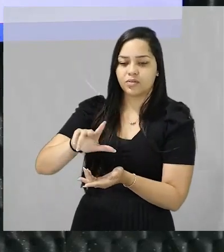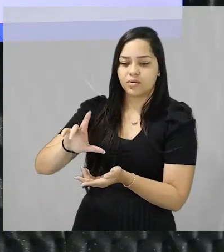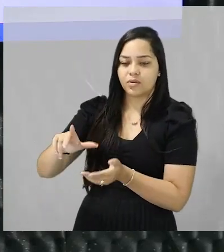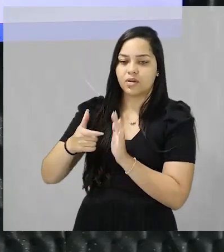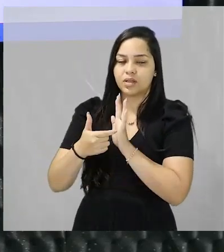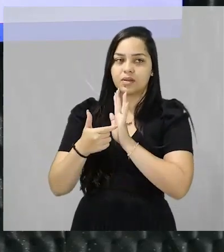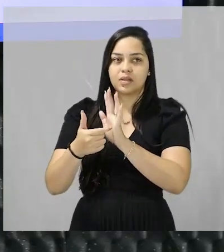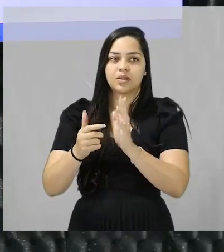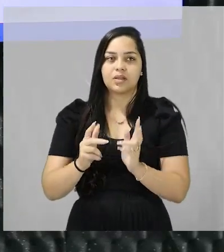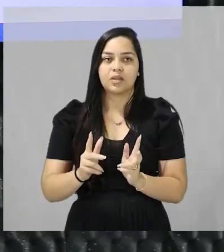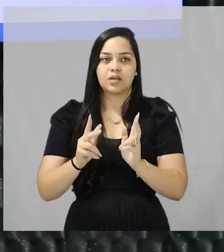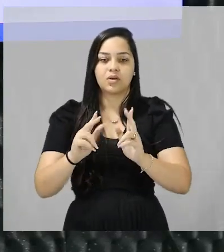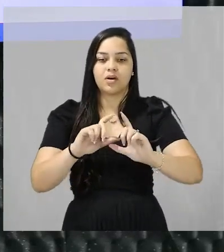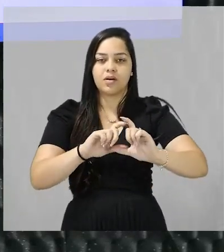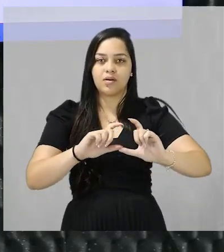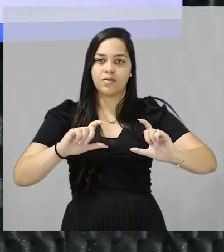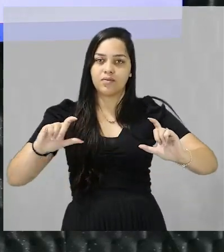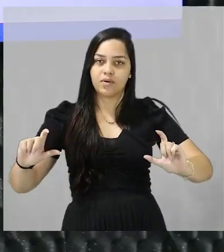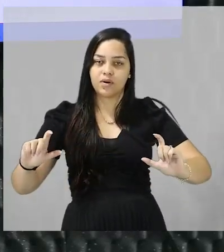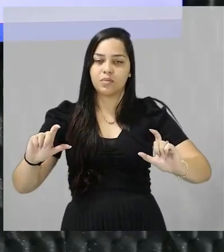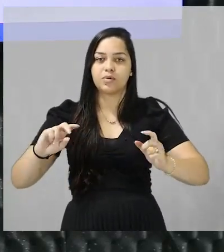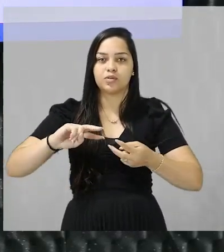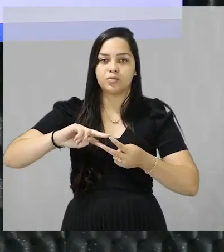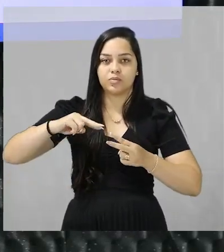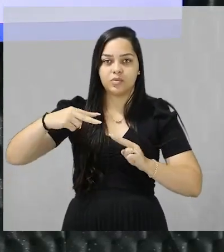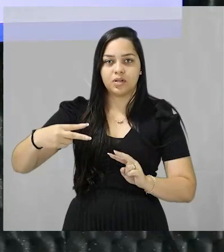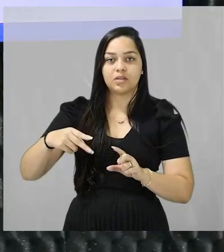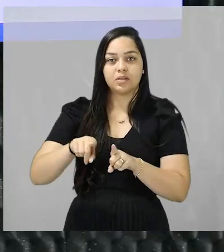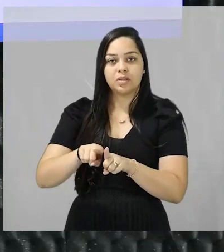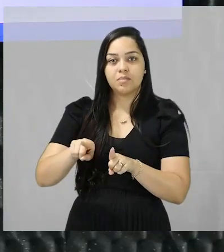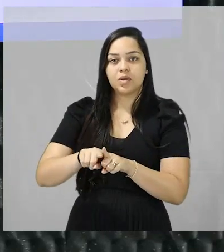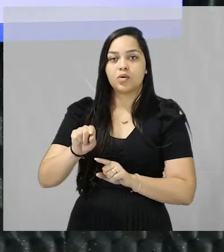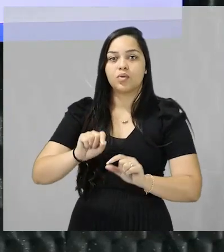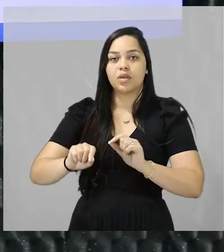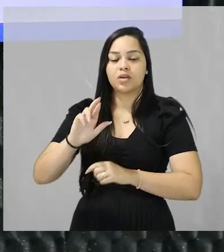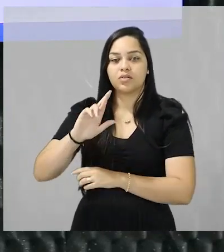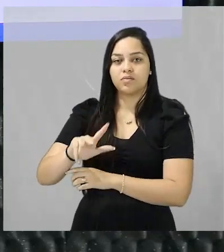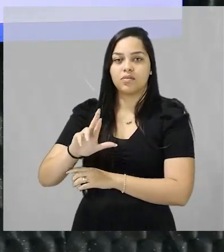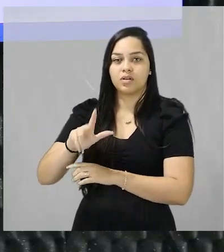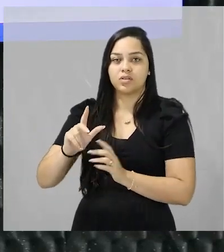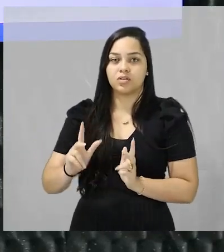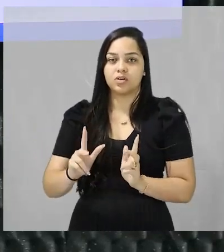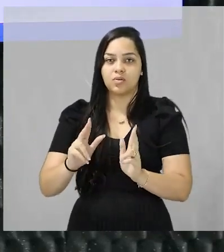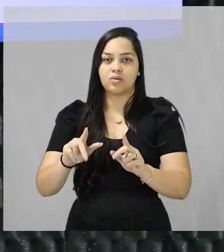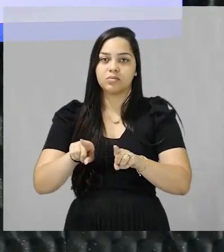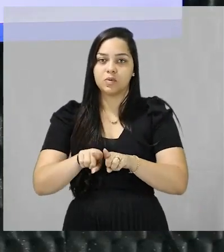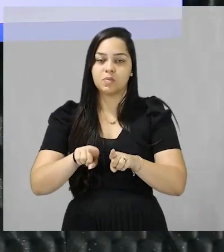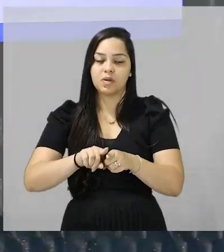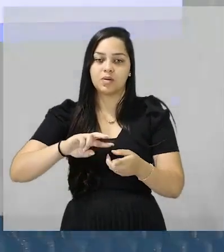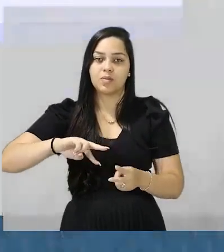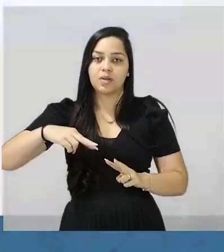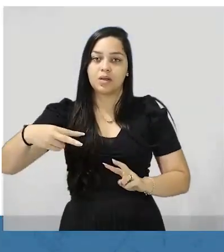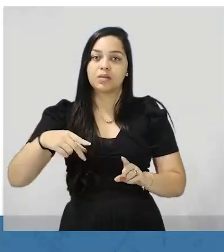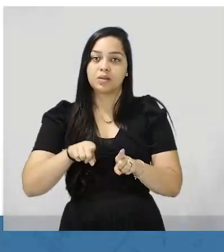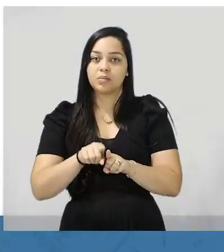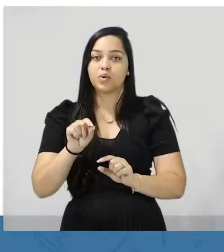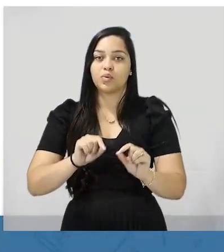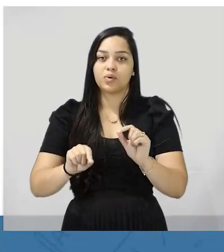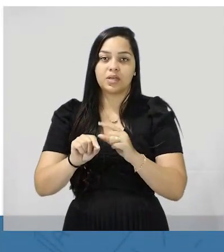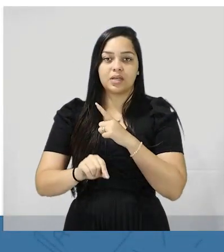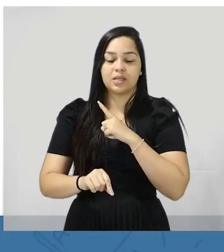a mesma fórmula molecular. Então, substâncias diferentes com a mesma fórmula molecular, nós vamos ter